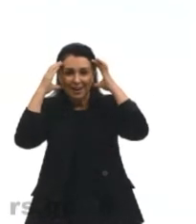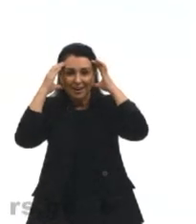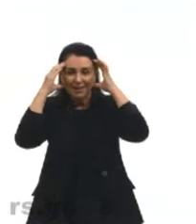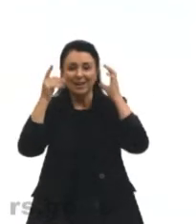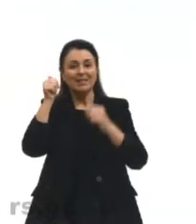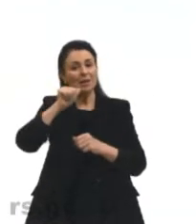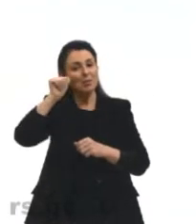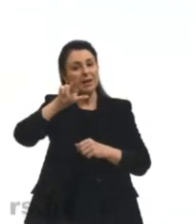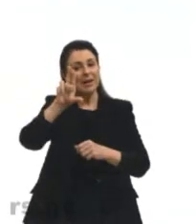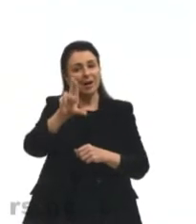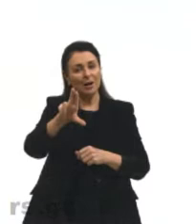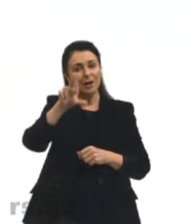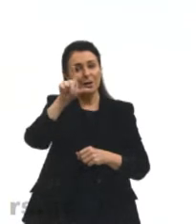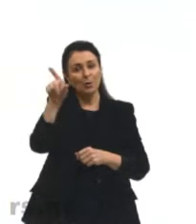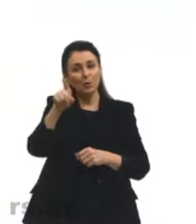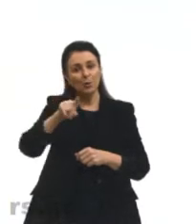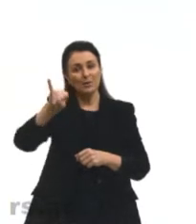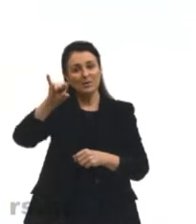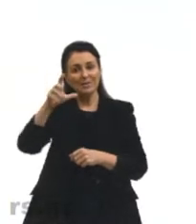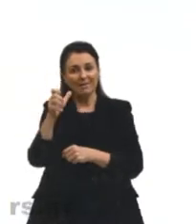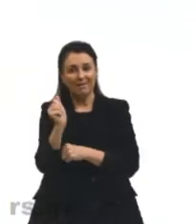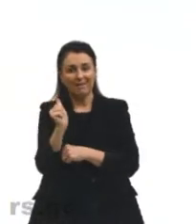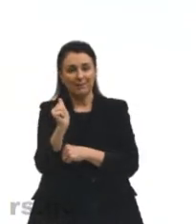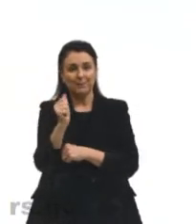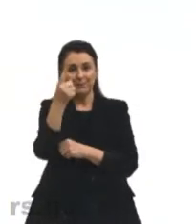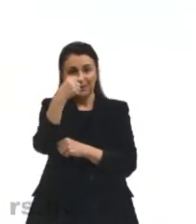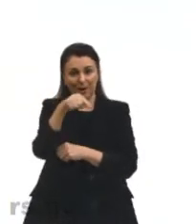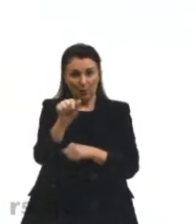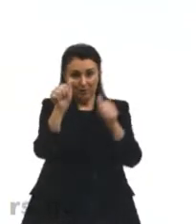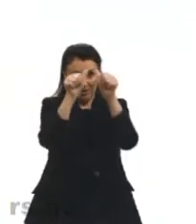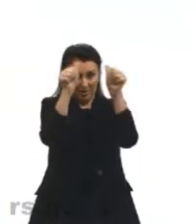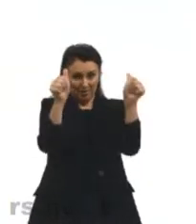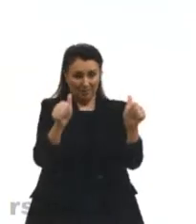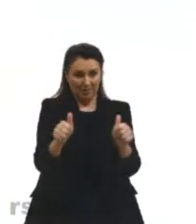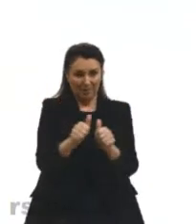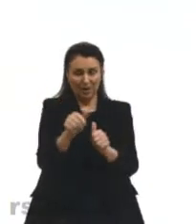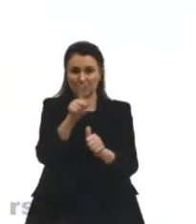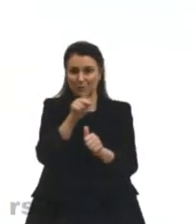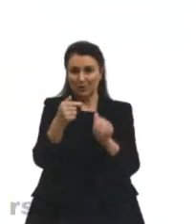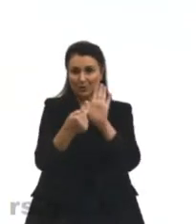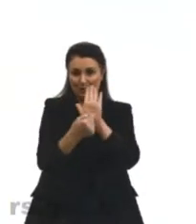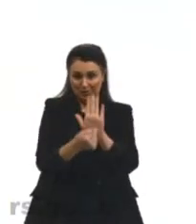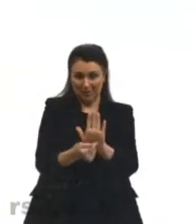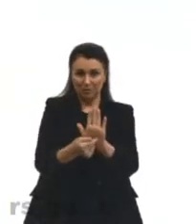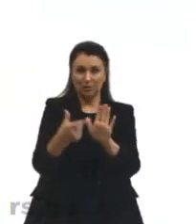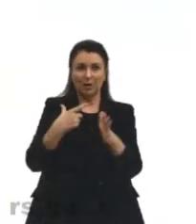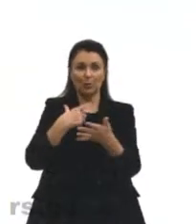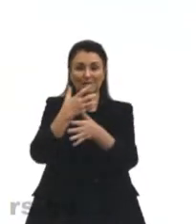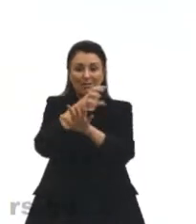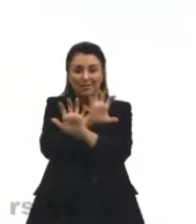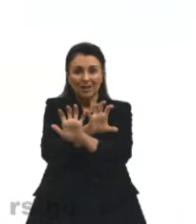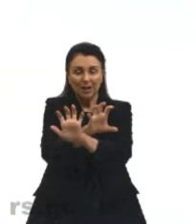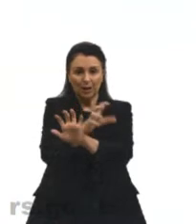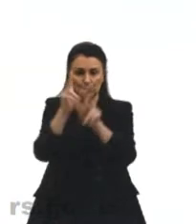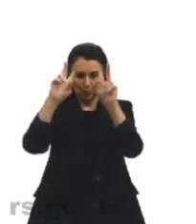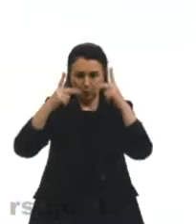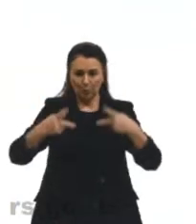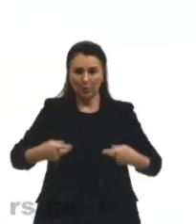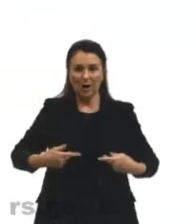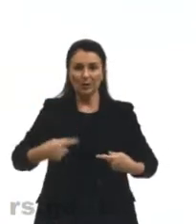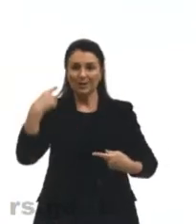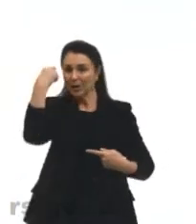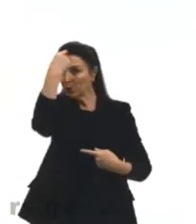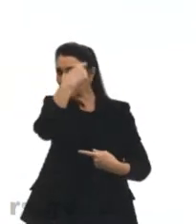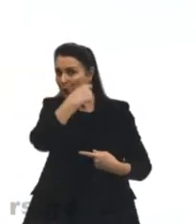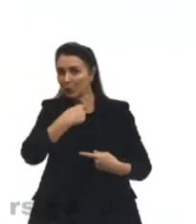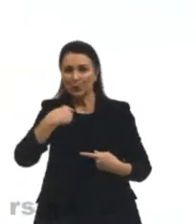e aqui essa outra imagem né a gente tem dois esqueletos humanos de um lado a gente tem o crânio da Luzia